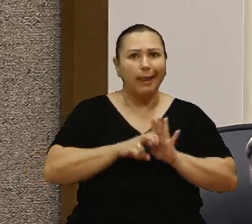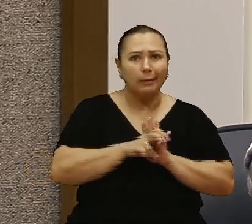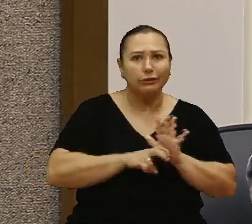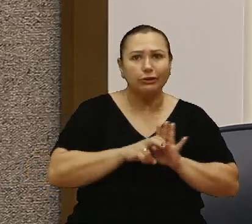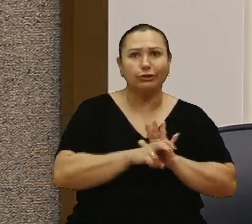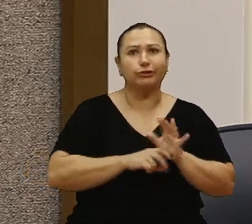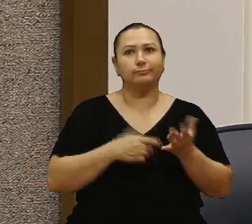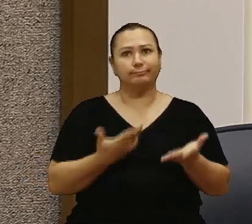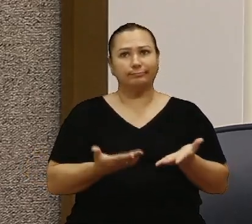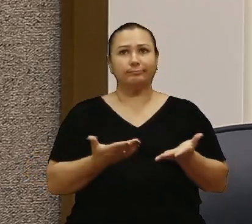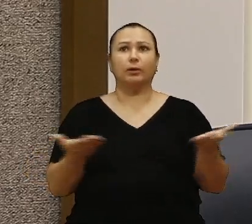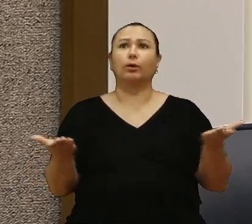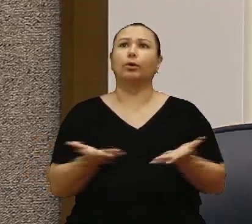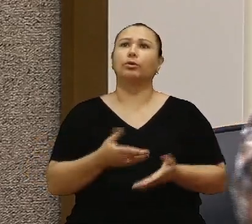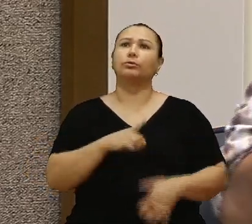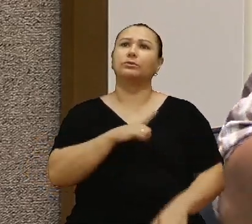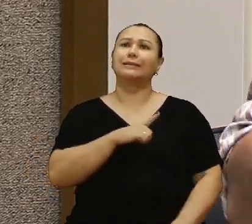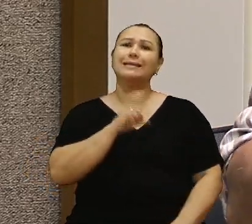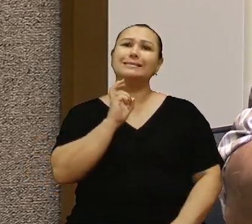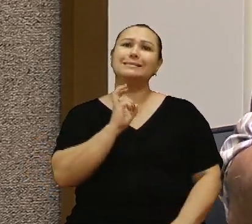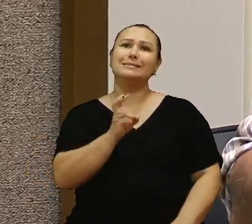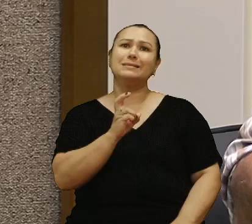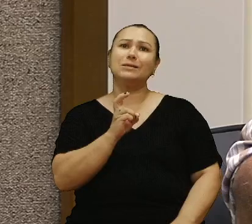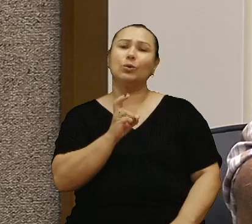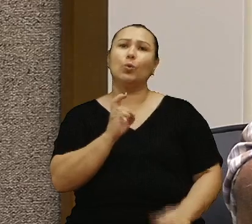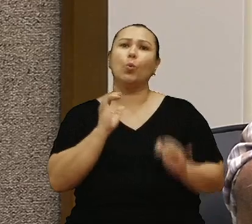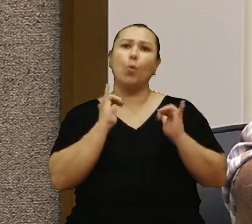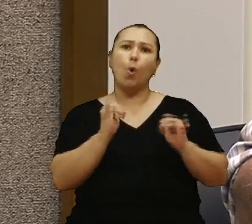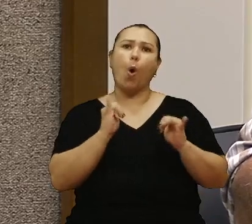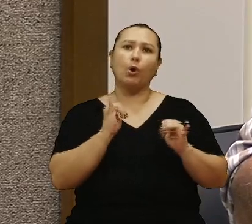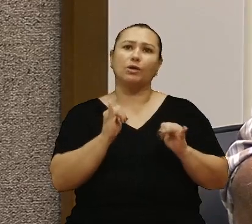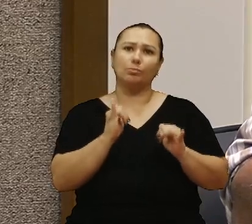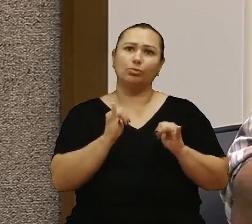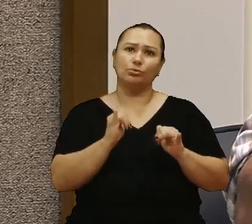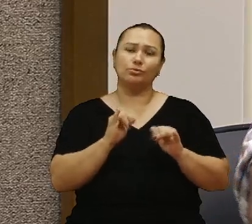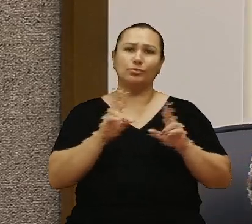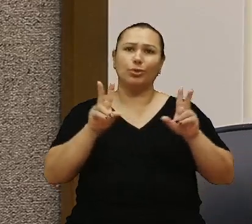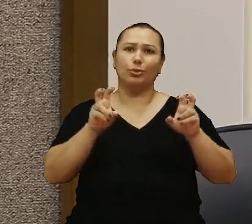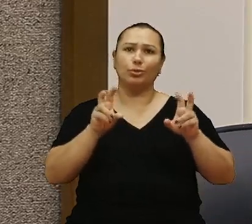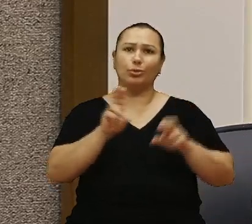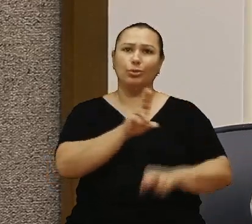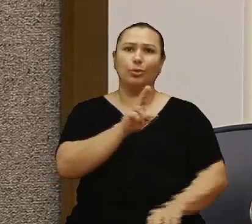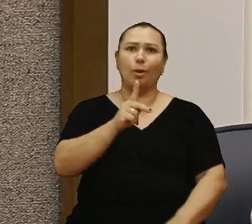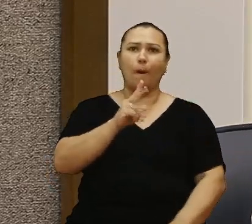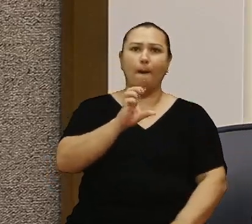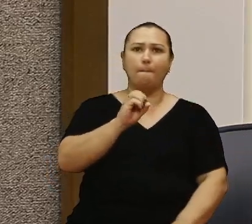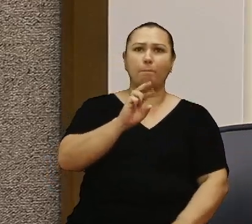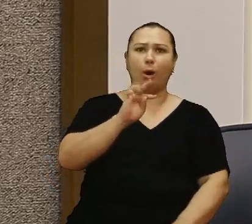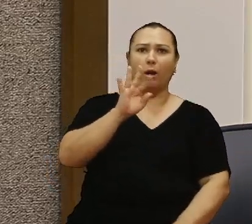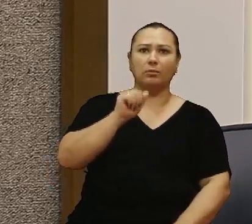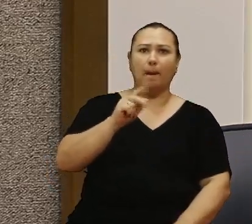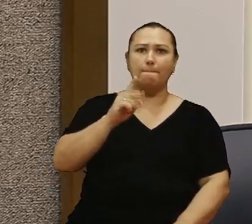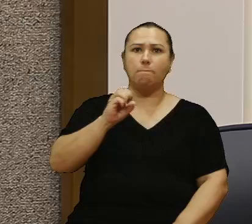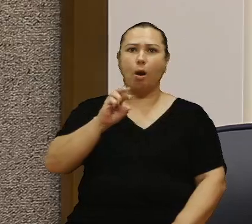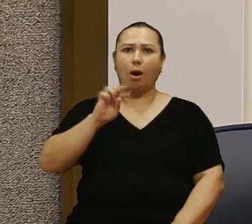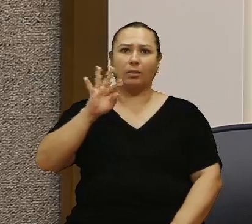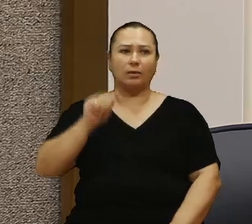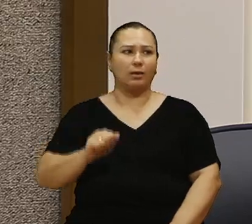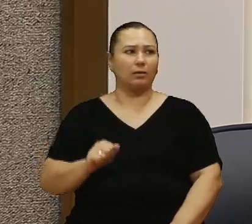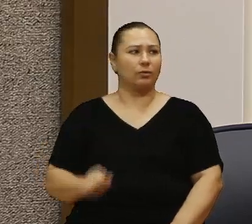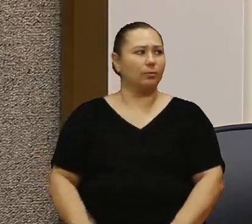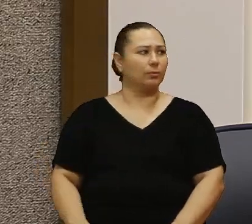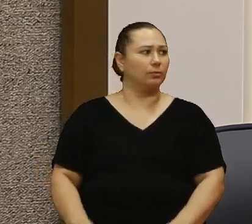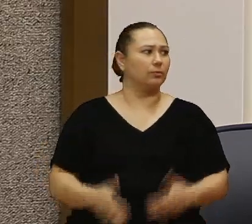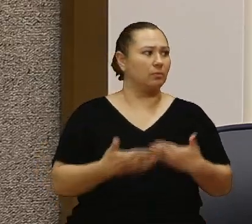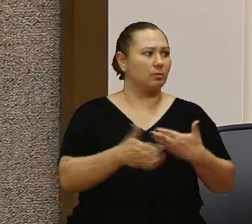cadeirantes que hoje tem 5 ônibus porta a porta e que vamos ter mais 2.